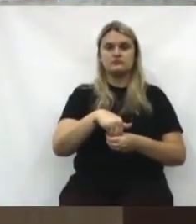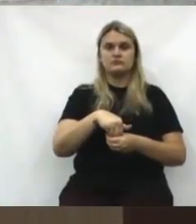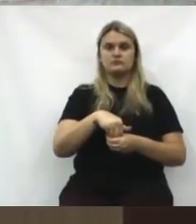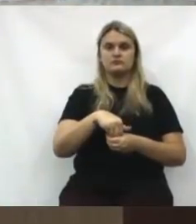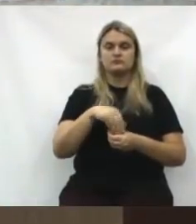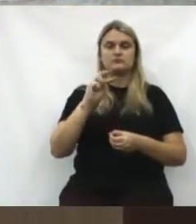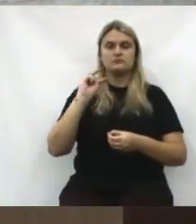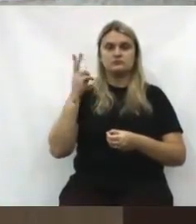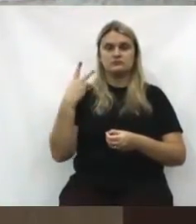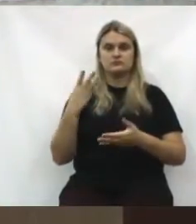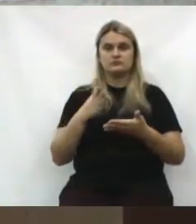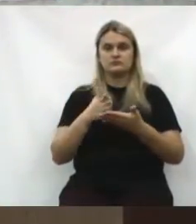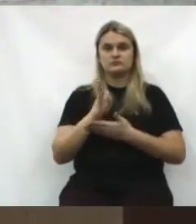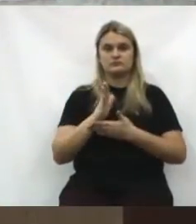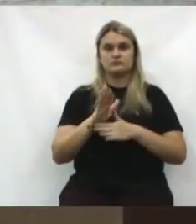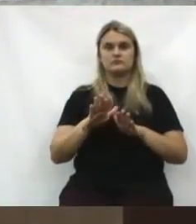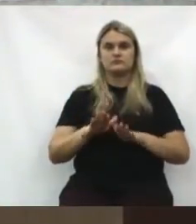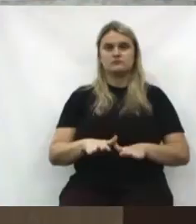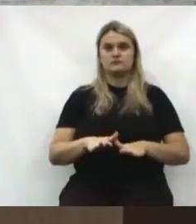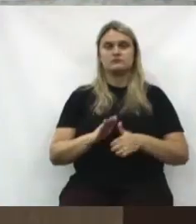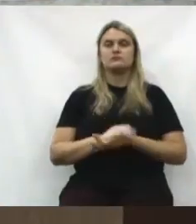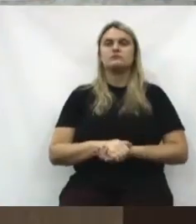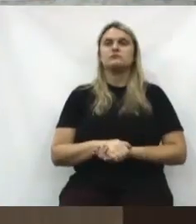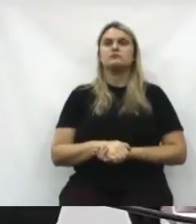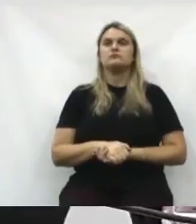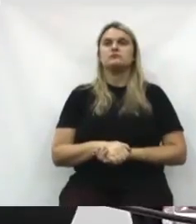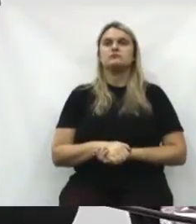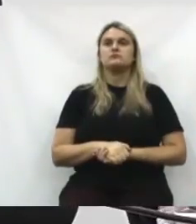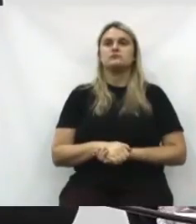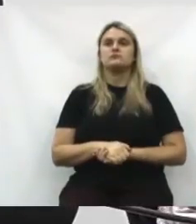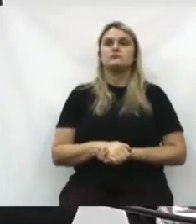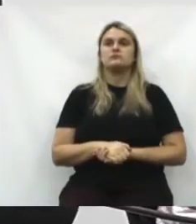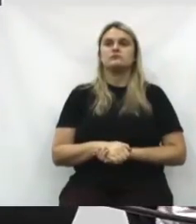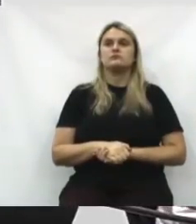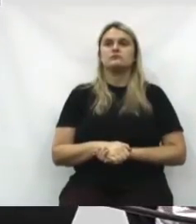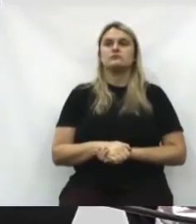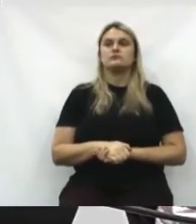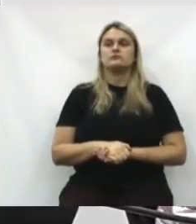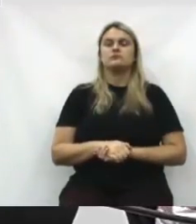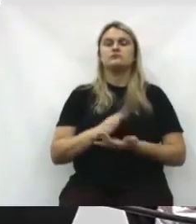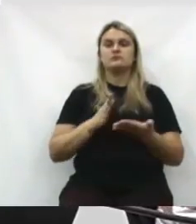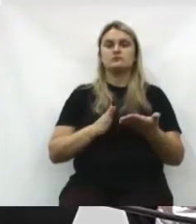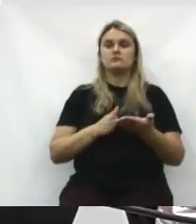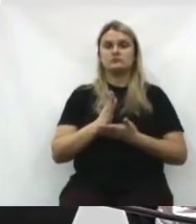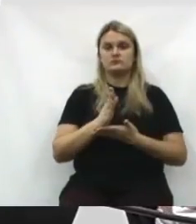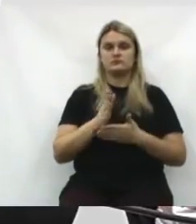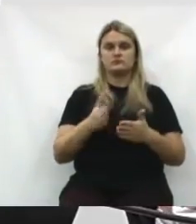Em votação. Senhores vereadores que aprovam, permaneçam como estão.